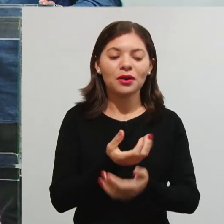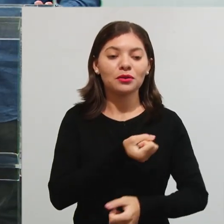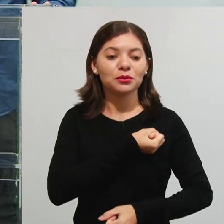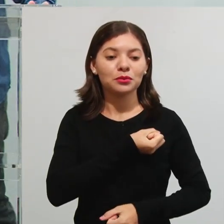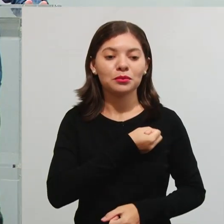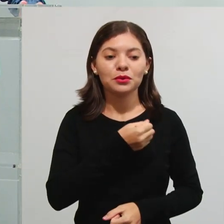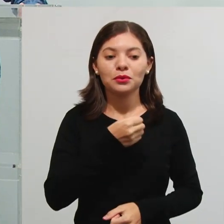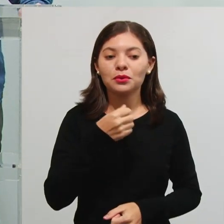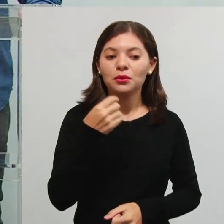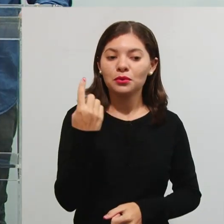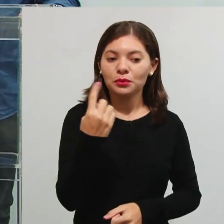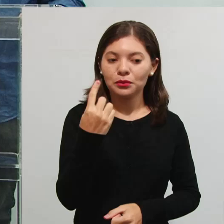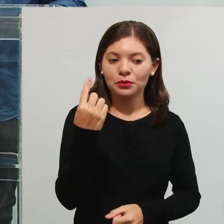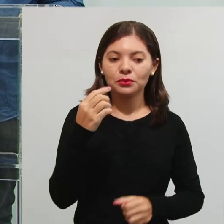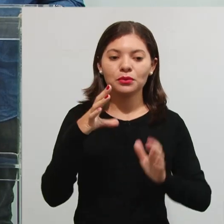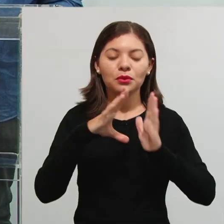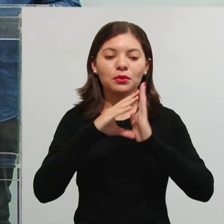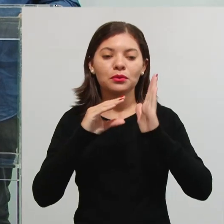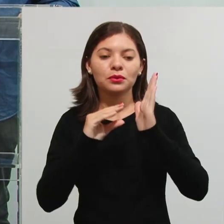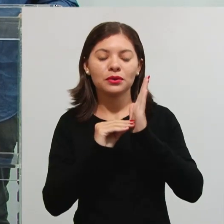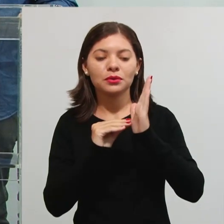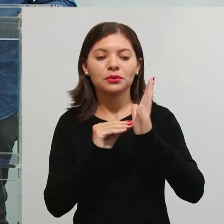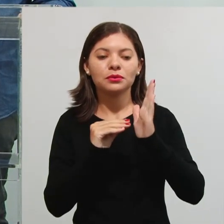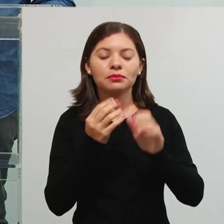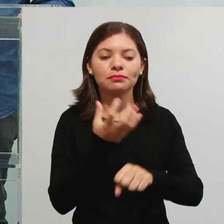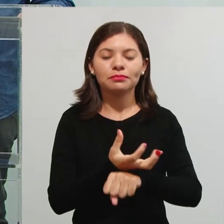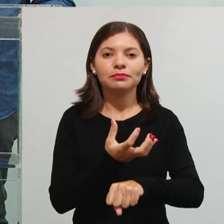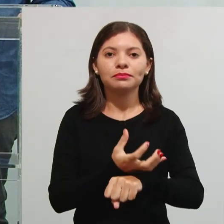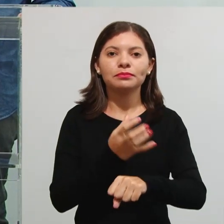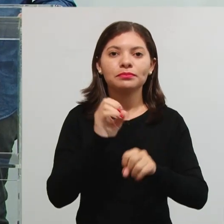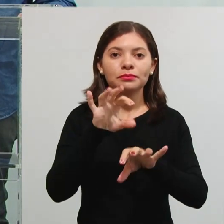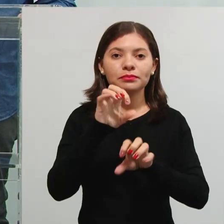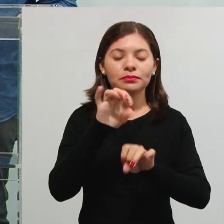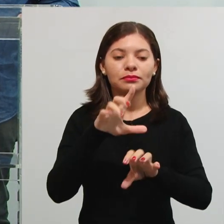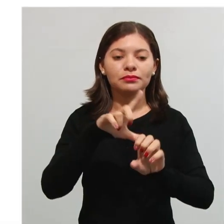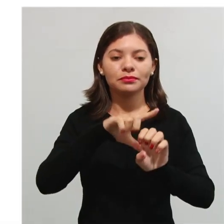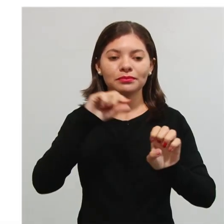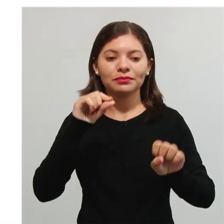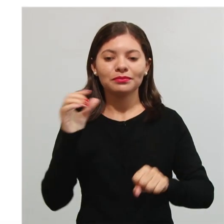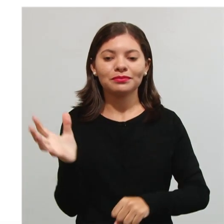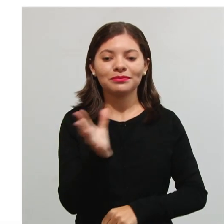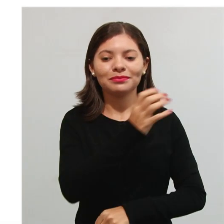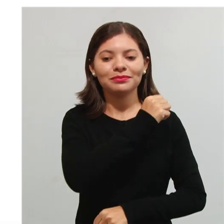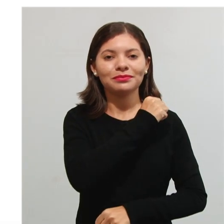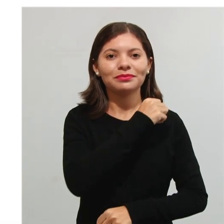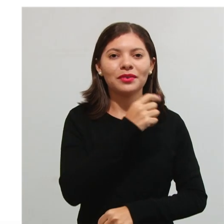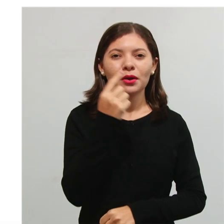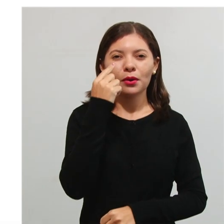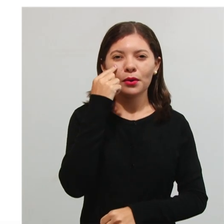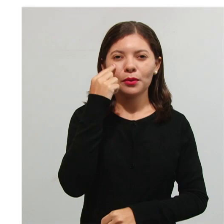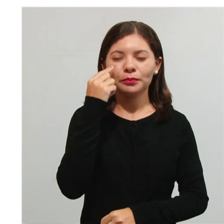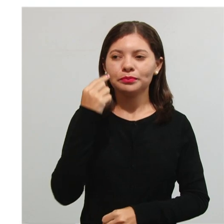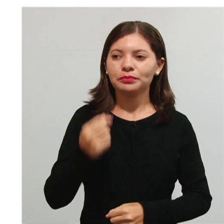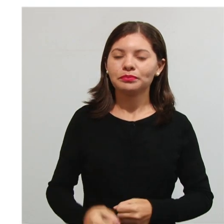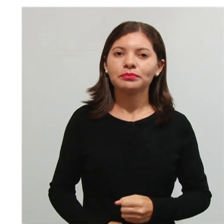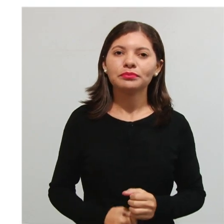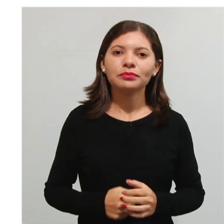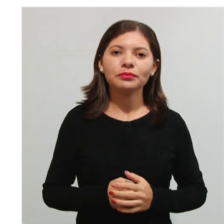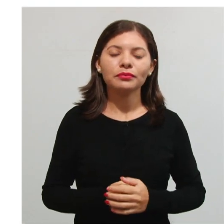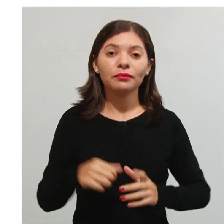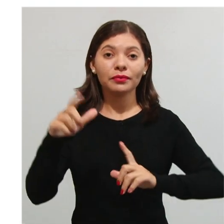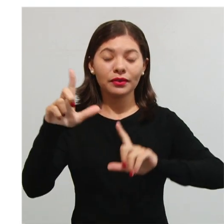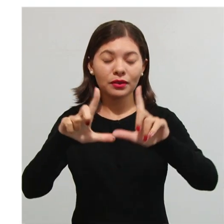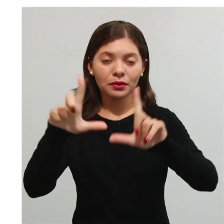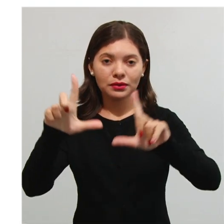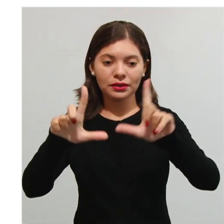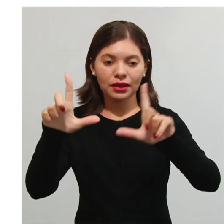os conteúdos da disciplina de Educação Empreendedora. Vamos lá? Temos aqui os objetivos da nossa web aula